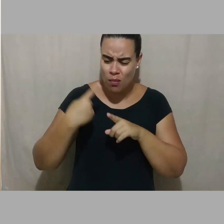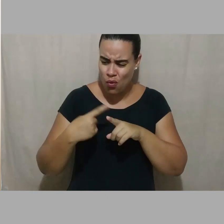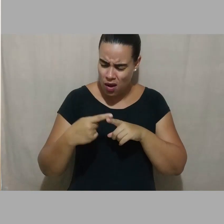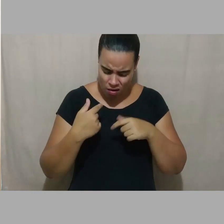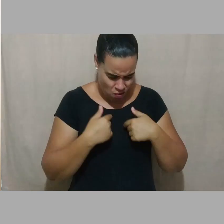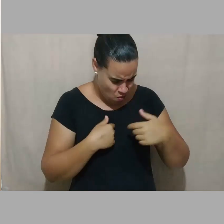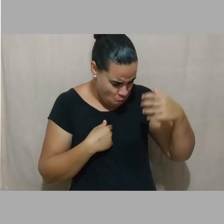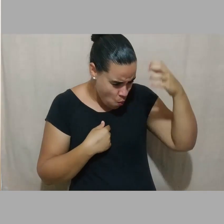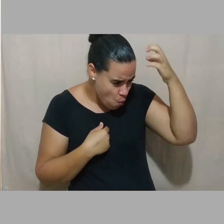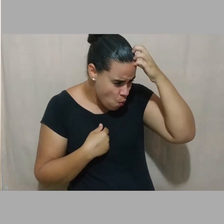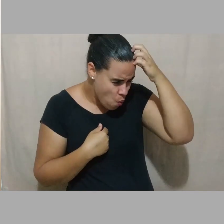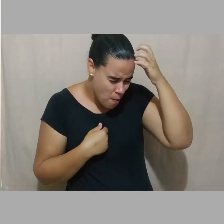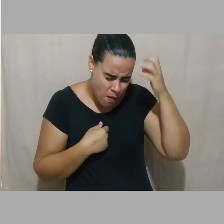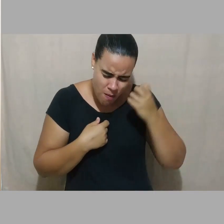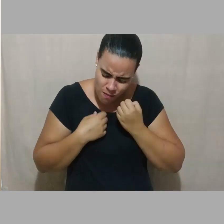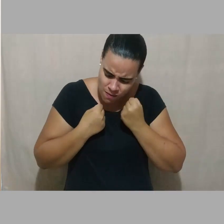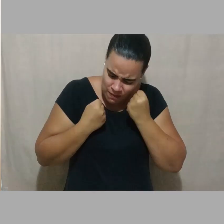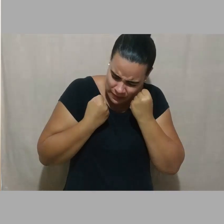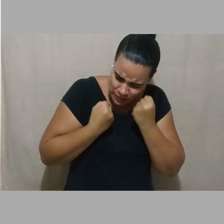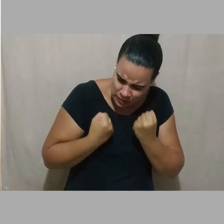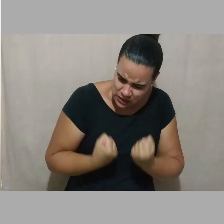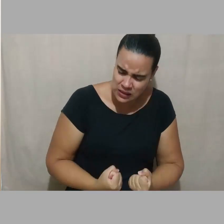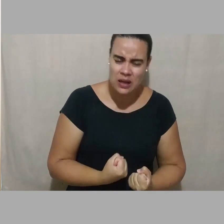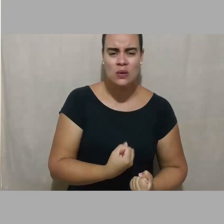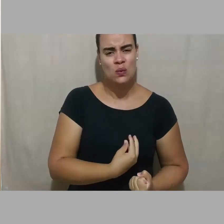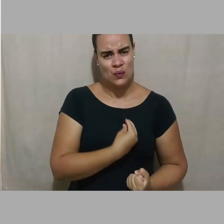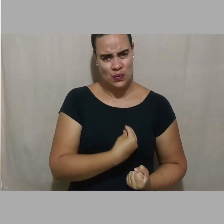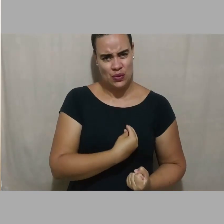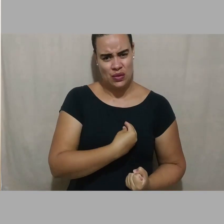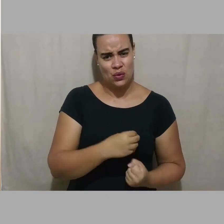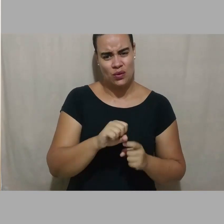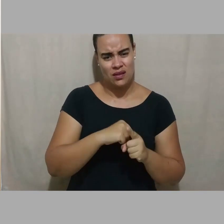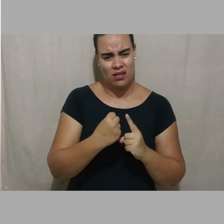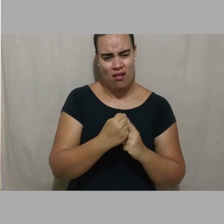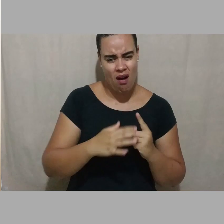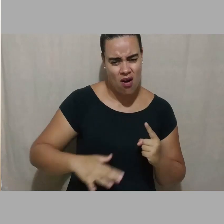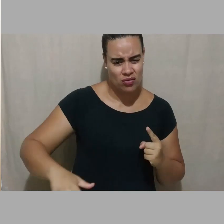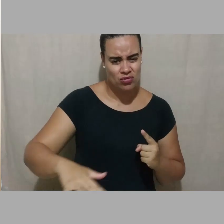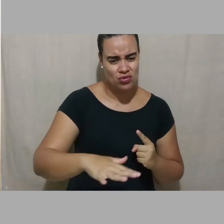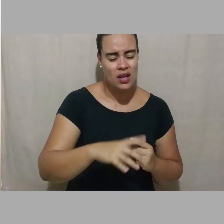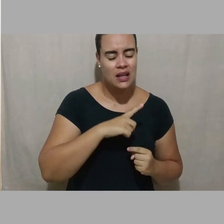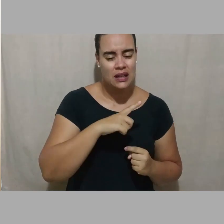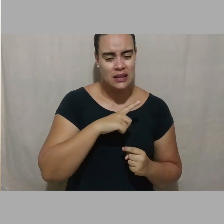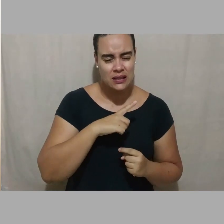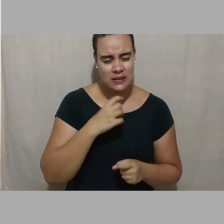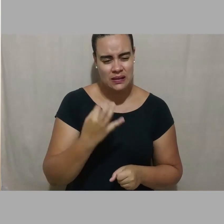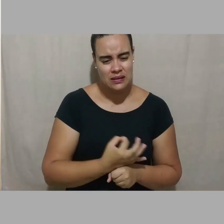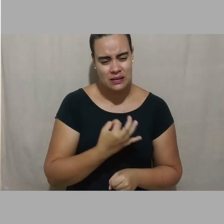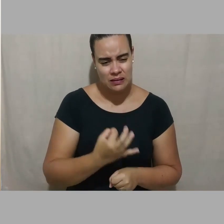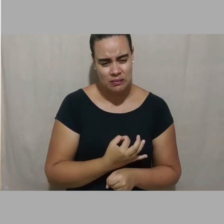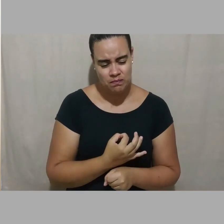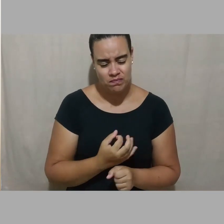nem sei o porquê. A culpa e o peso de caminhar entre os humanos era o grande fardo que alimentava o meu espírito. Em